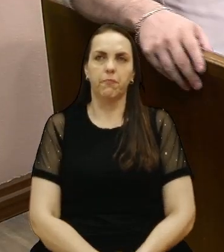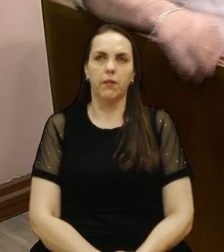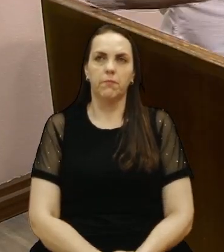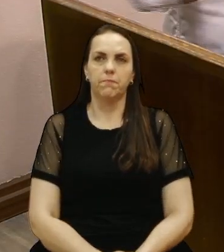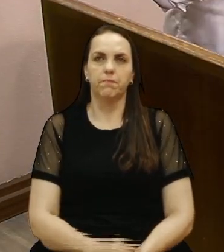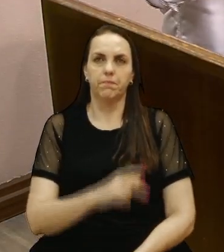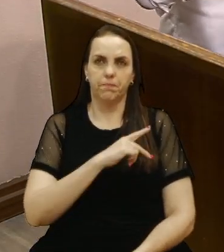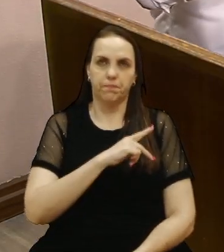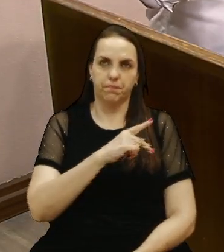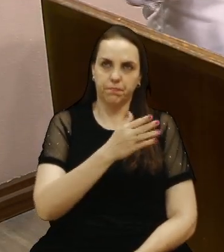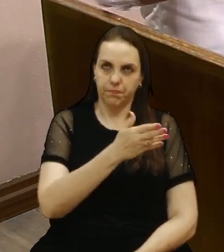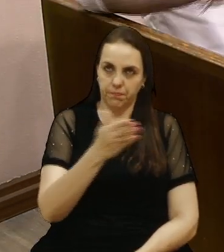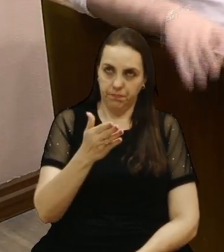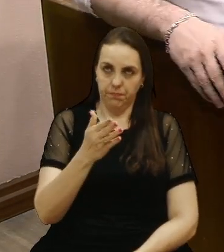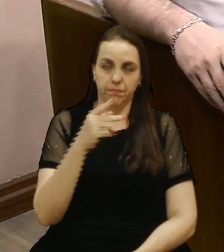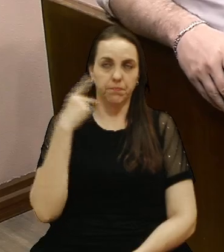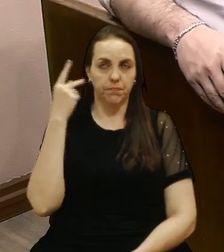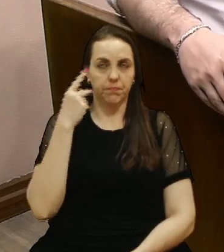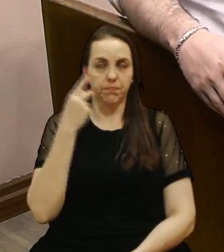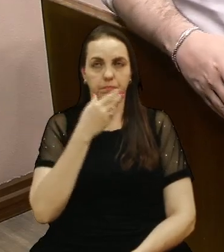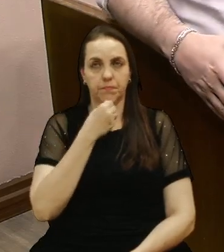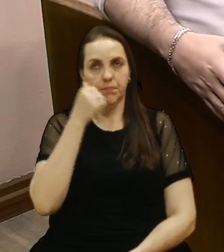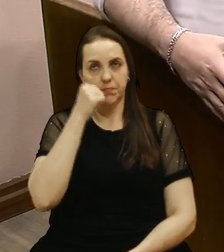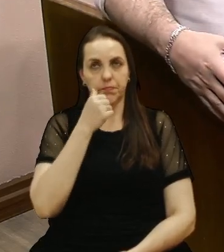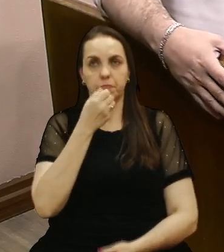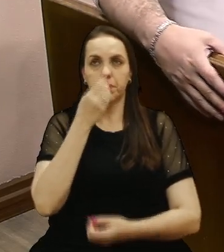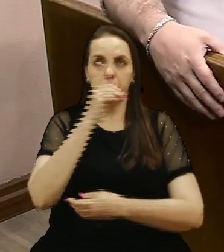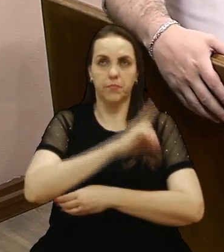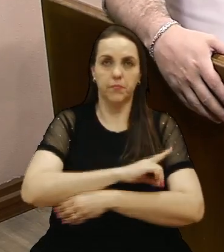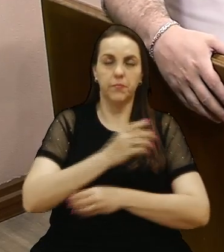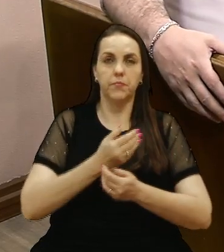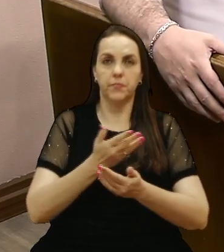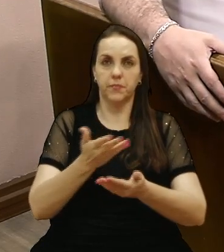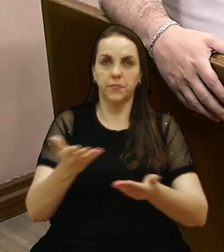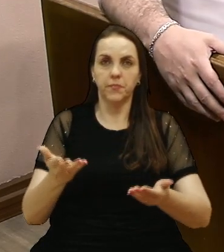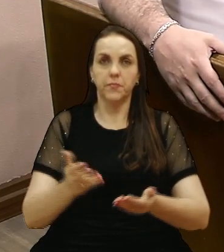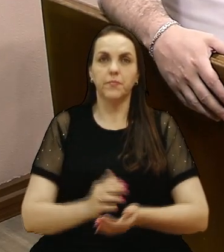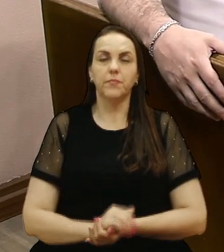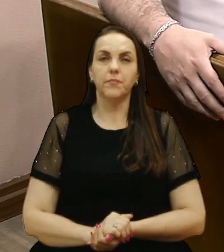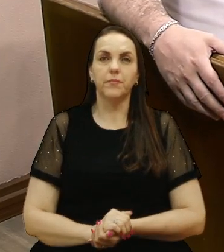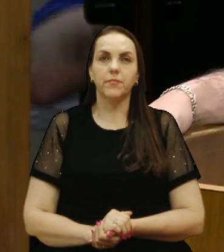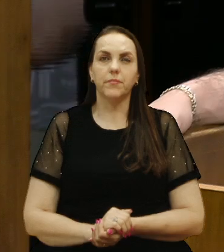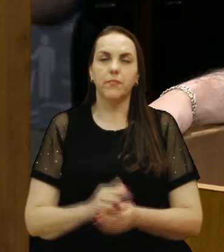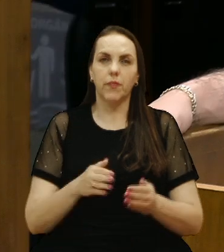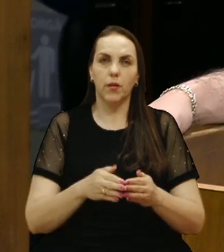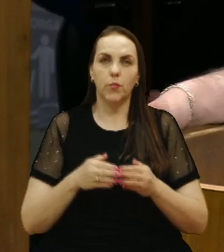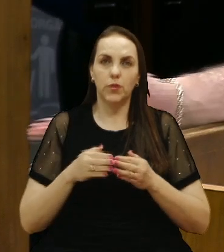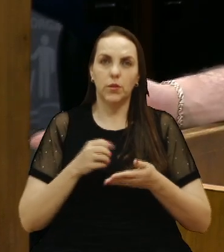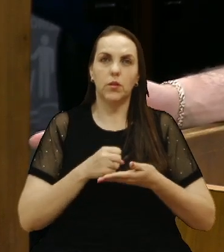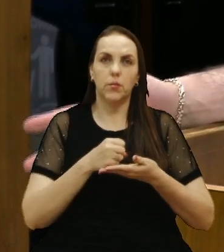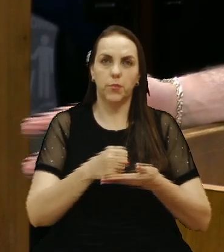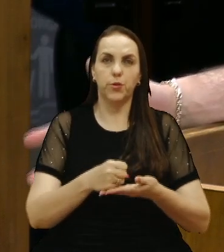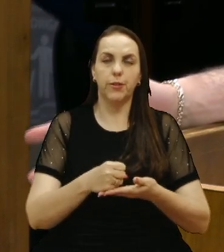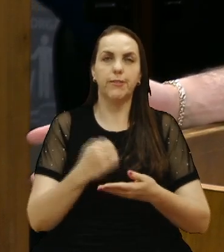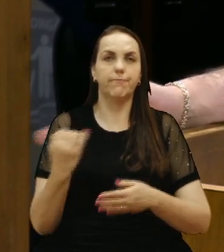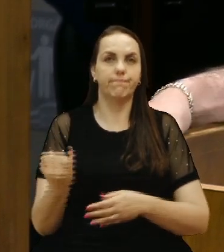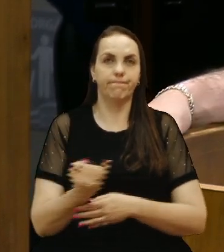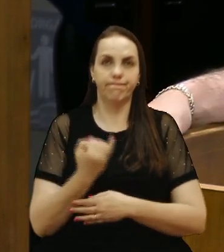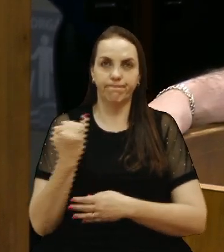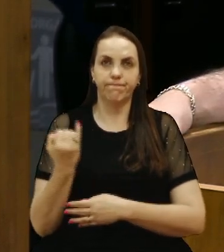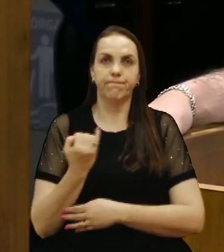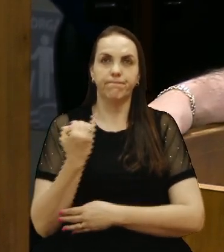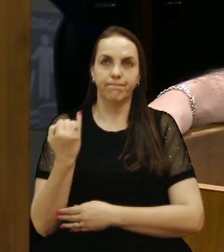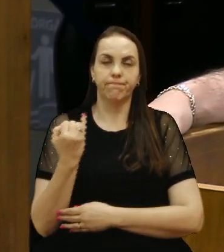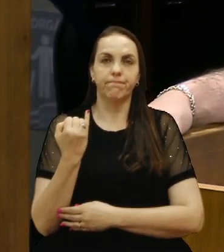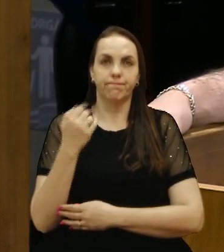Senhora presidente, senhoras e senhores vereadores, bom dia a todos. Essa moção de apoio ela é de extrema importância,